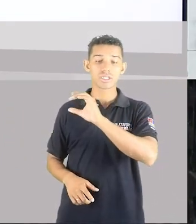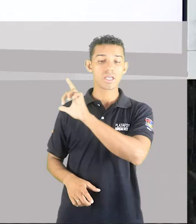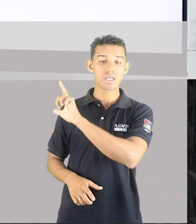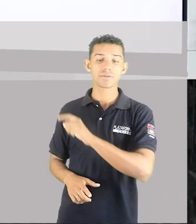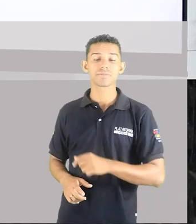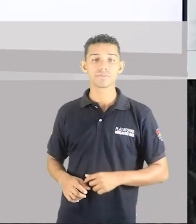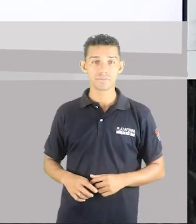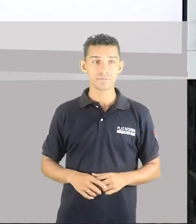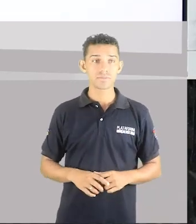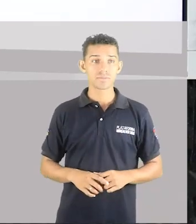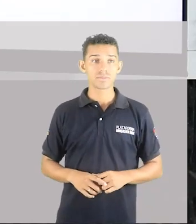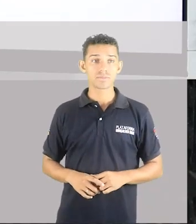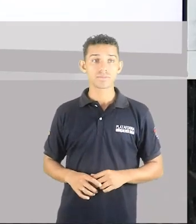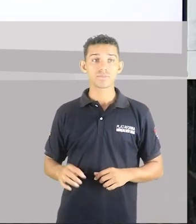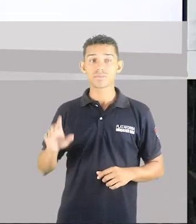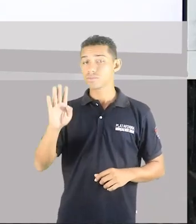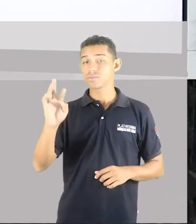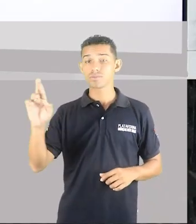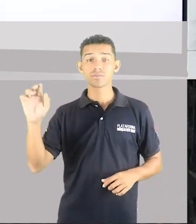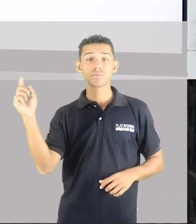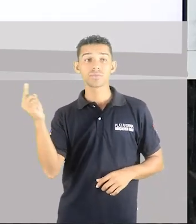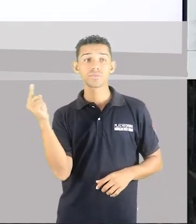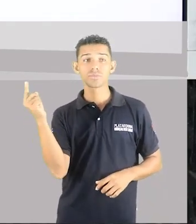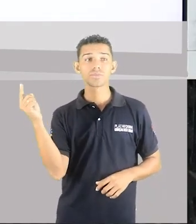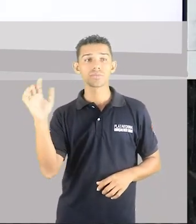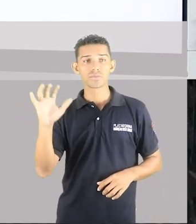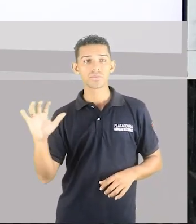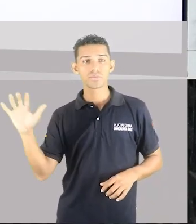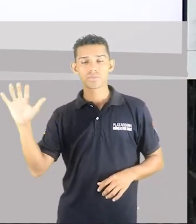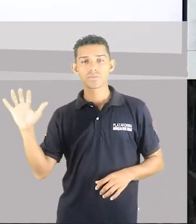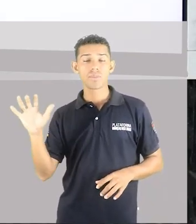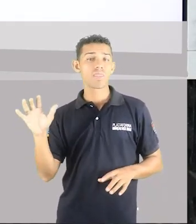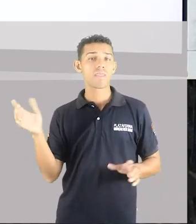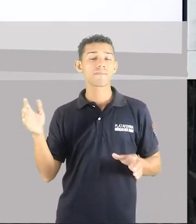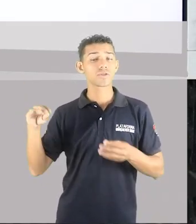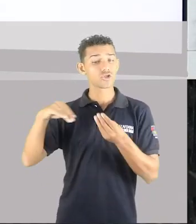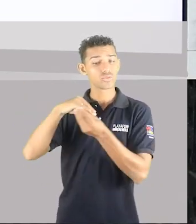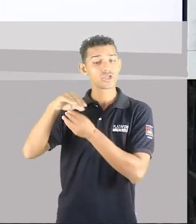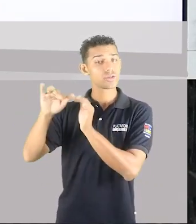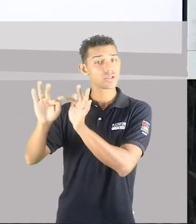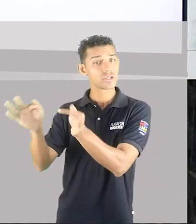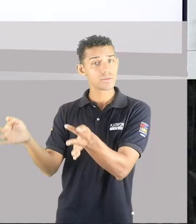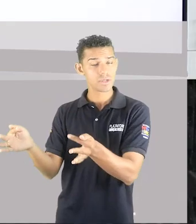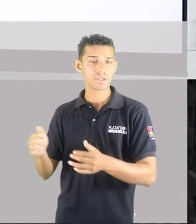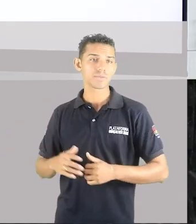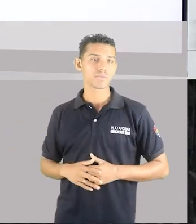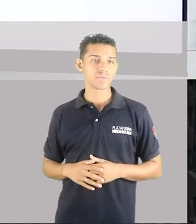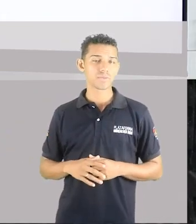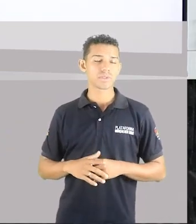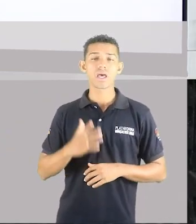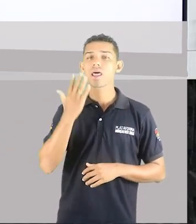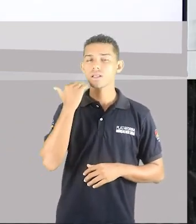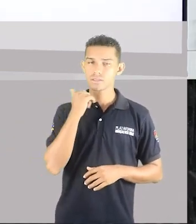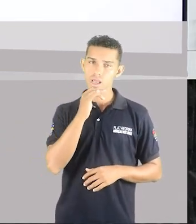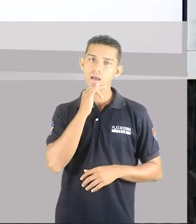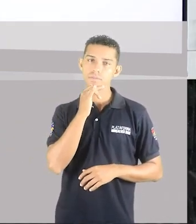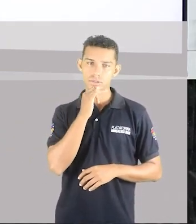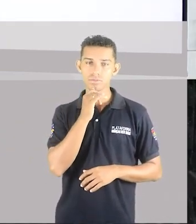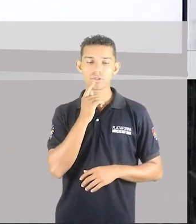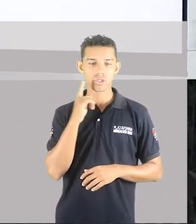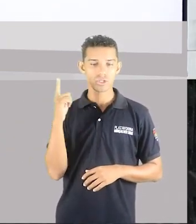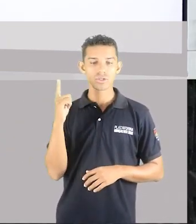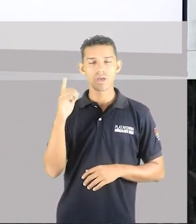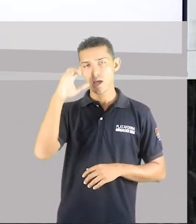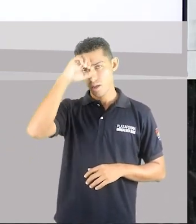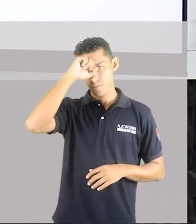lugar do bromo. O bromo saiu sozinho. Sozinho como substância simples. Porque a gente sabe, você